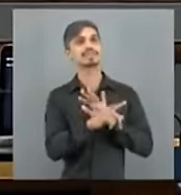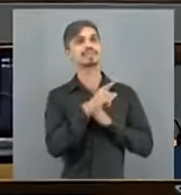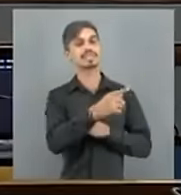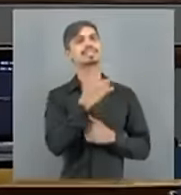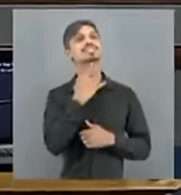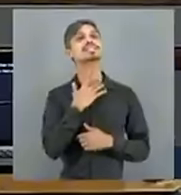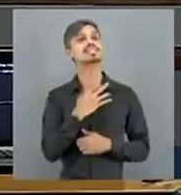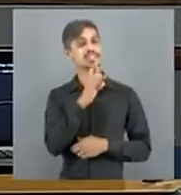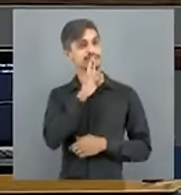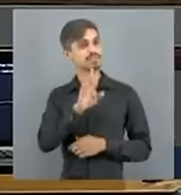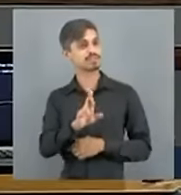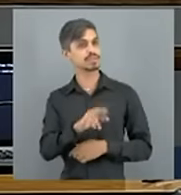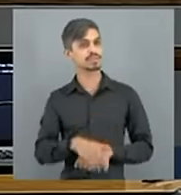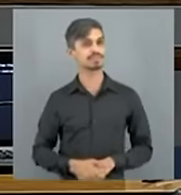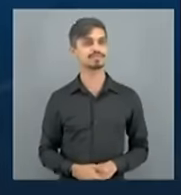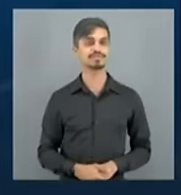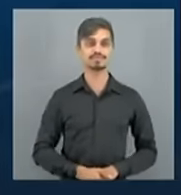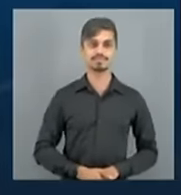de responder?